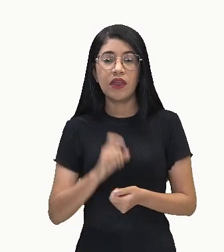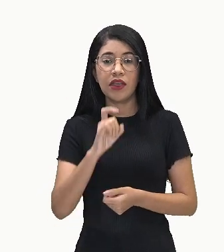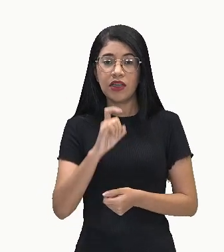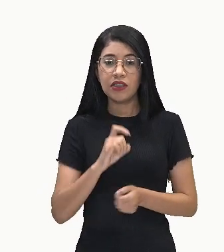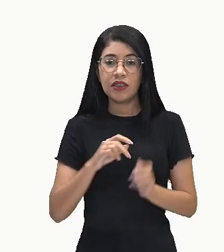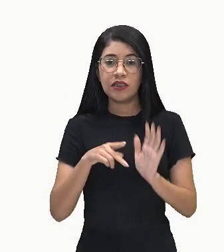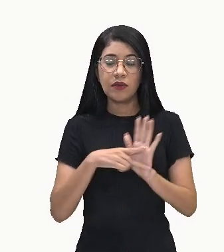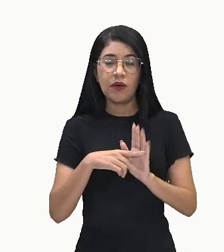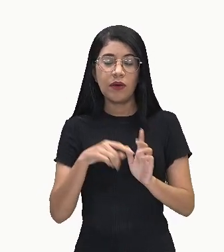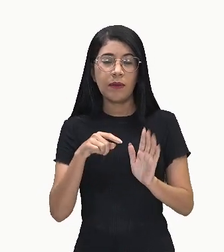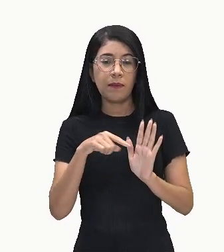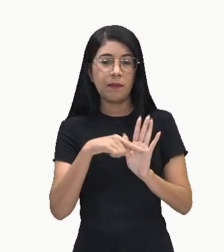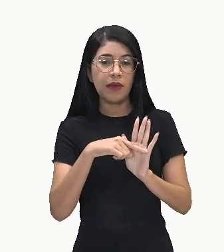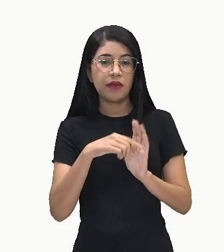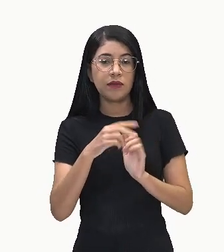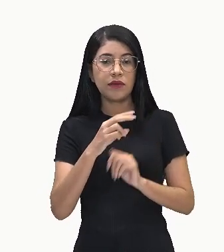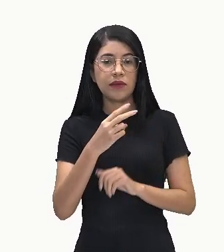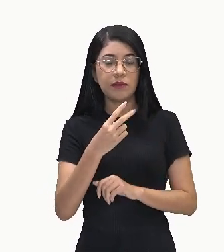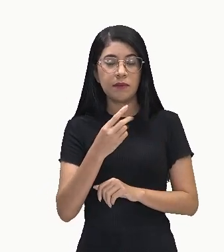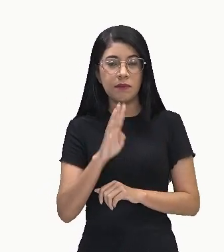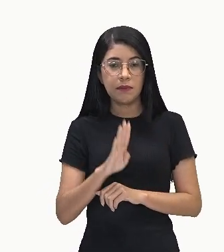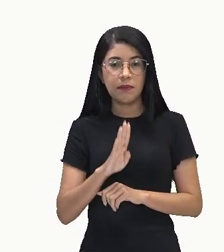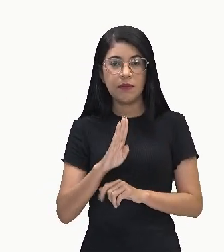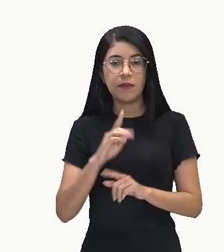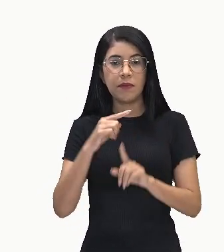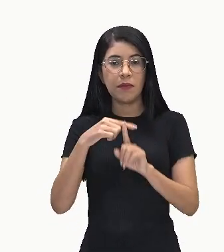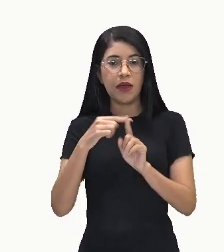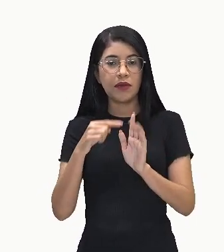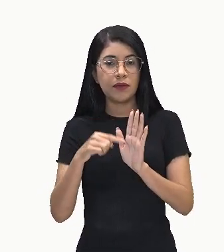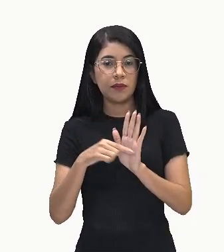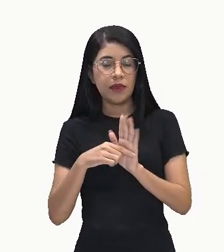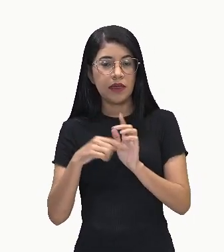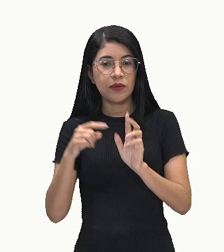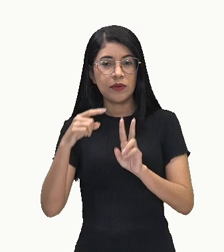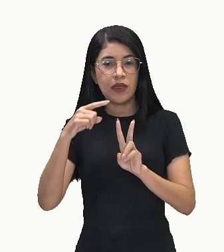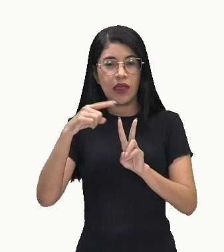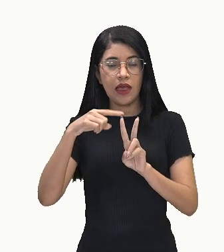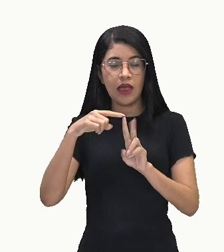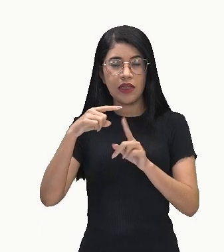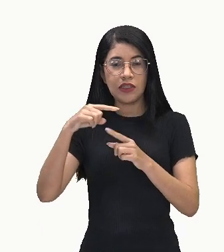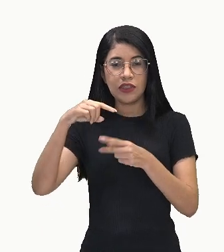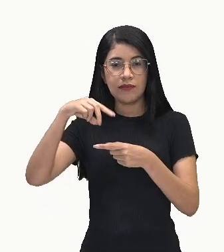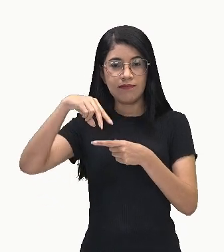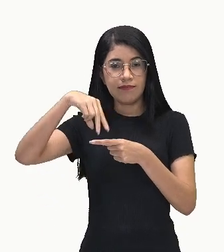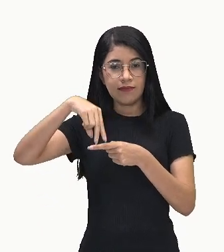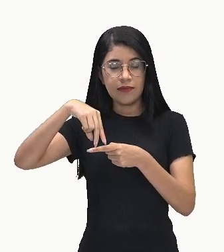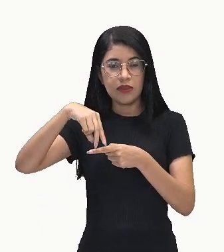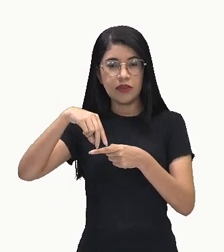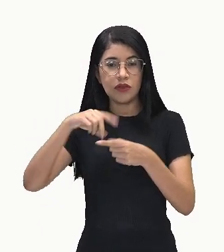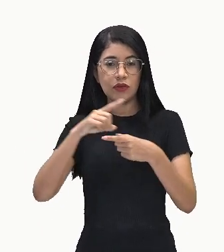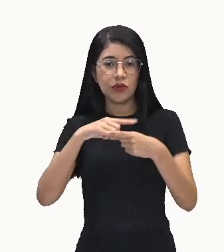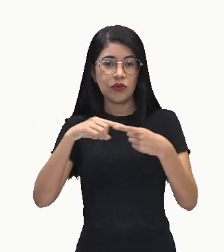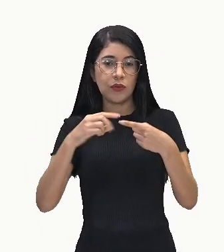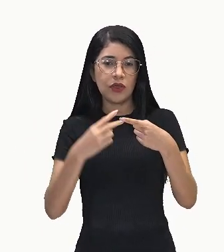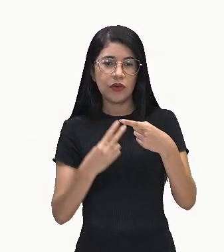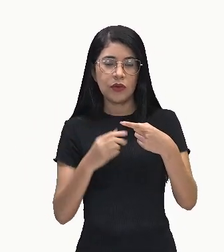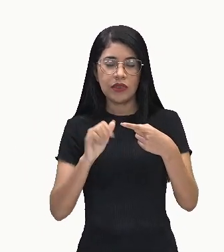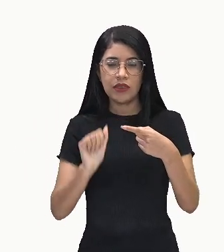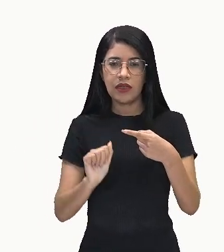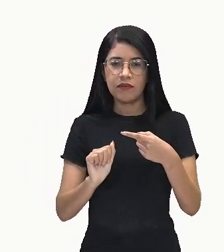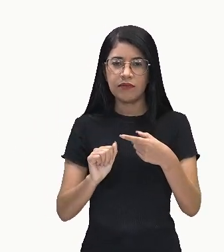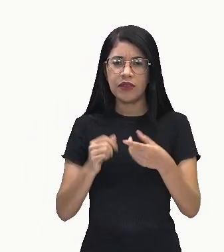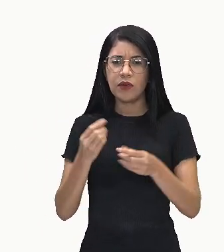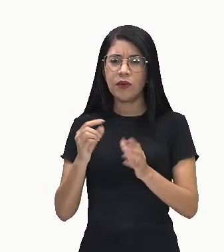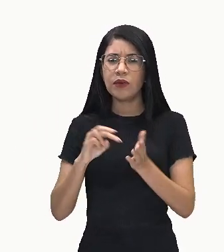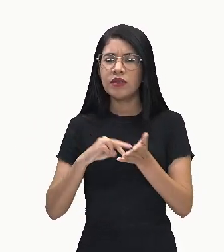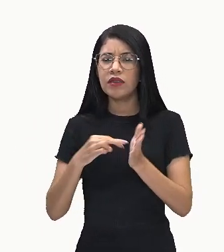b menos b mais ou menos raiz de delta sobre 2a. Aí, professor, já mudou aqui, né? Já apareceu esse delta aqui. Eu vou já falar